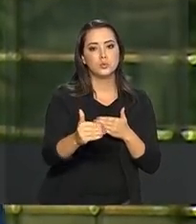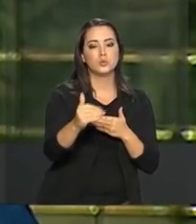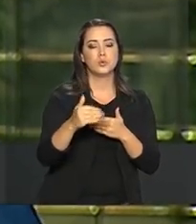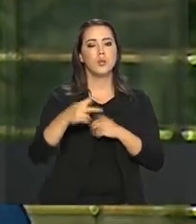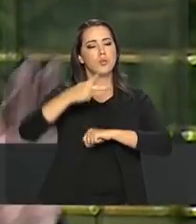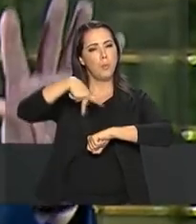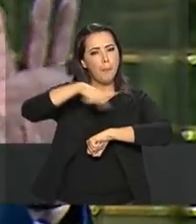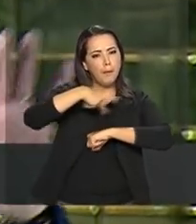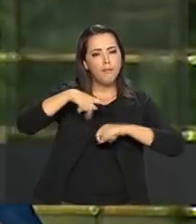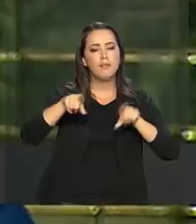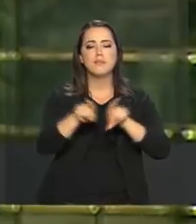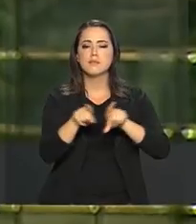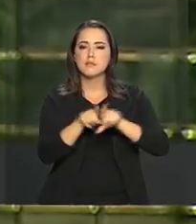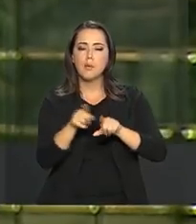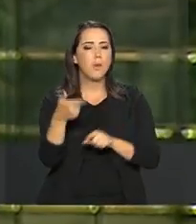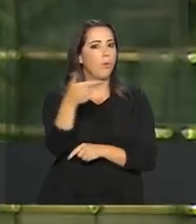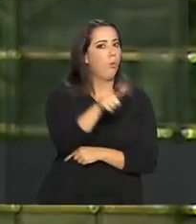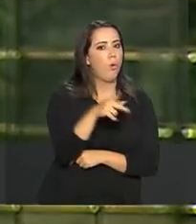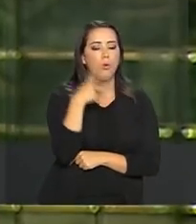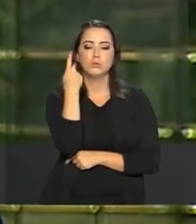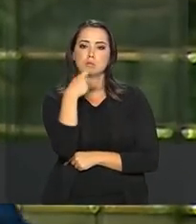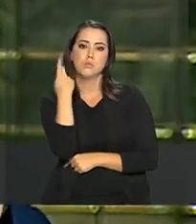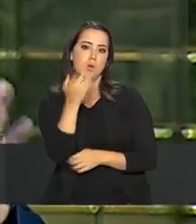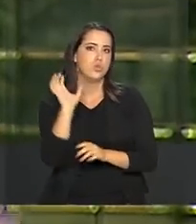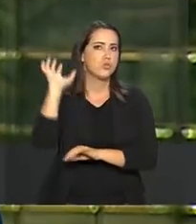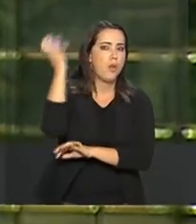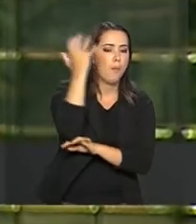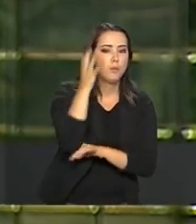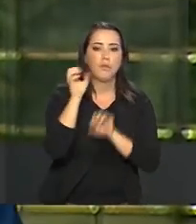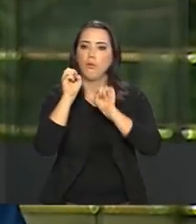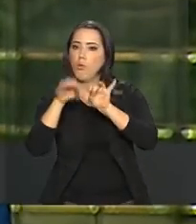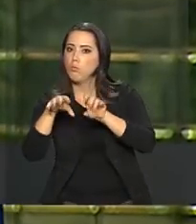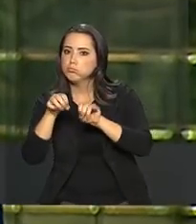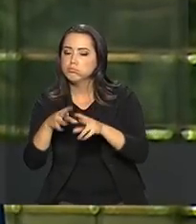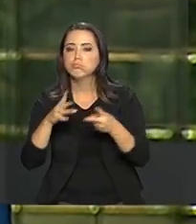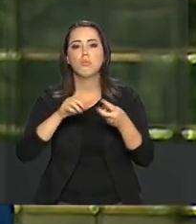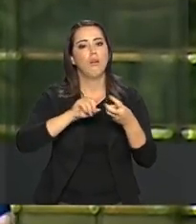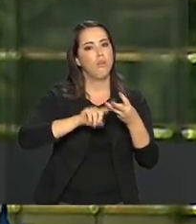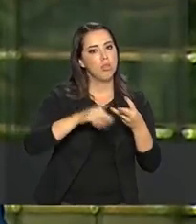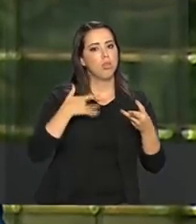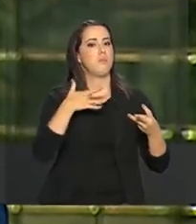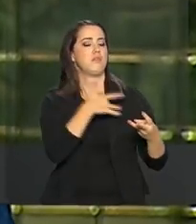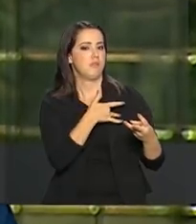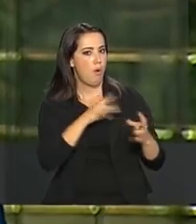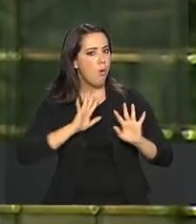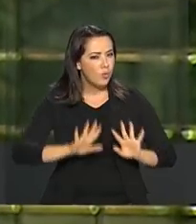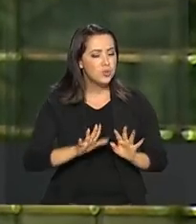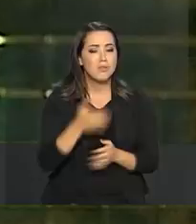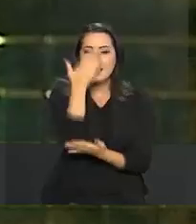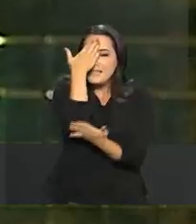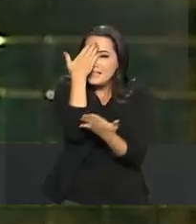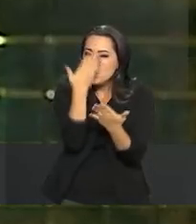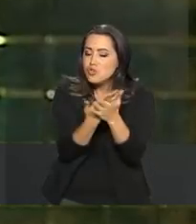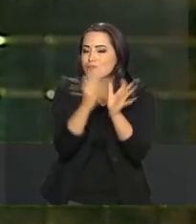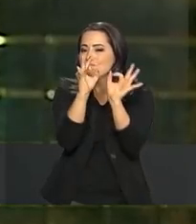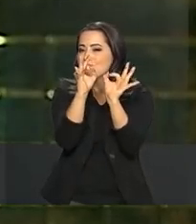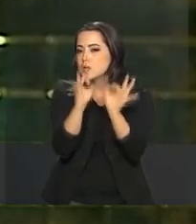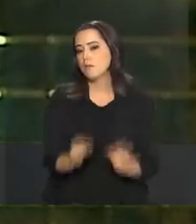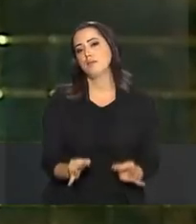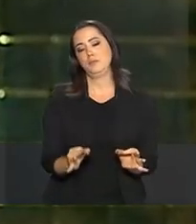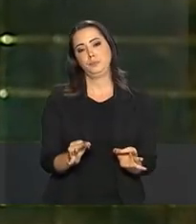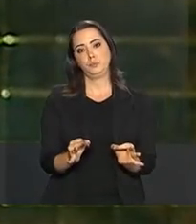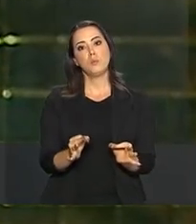país além de outras políticas de natureza ambiental educacional na saúde tem absoluta convicção como pude